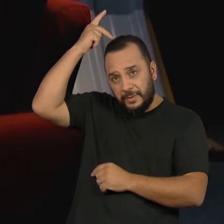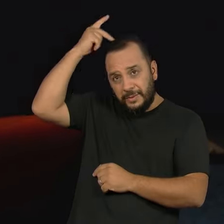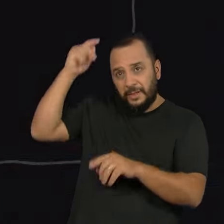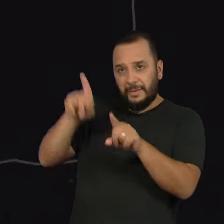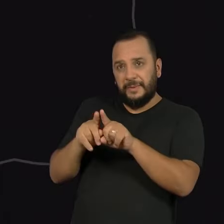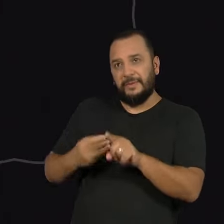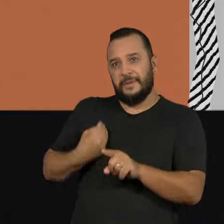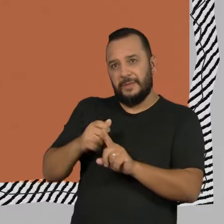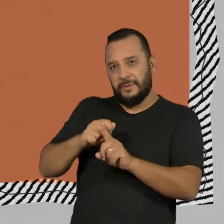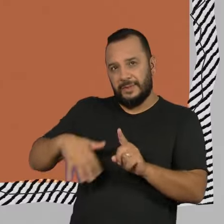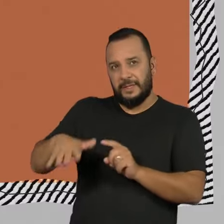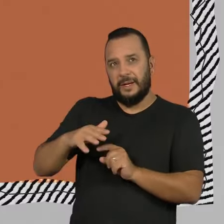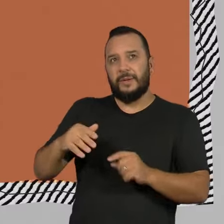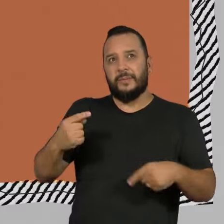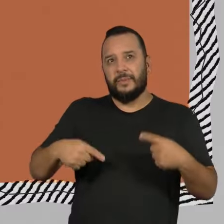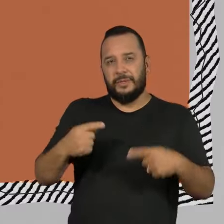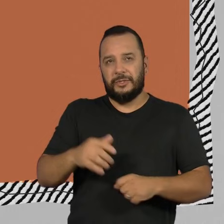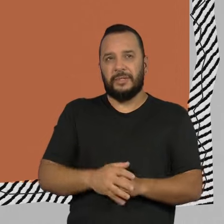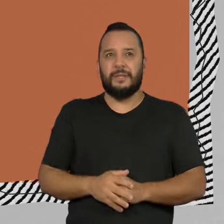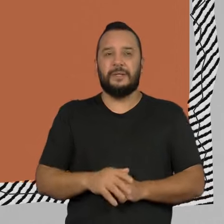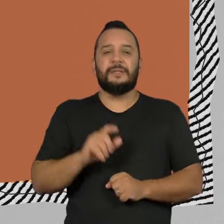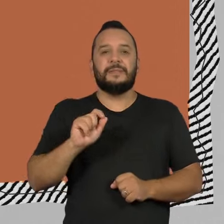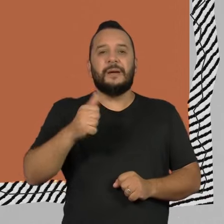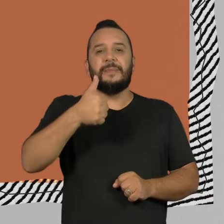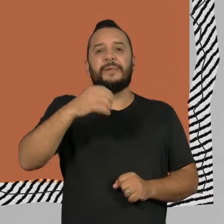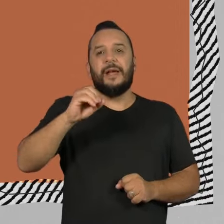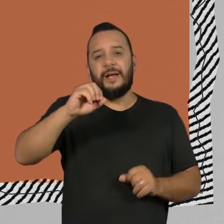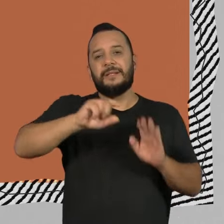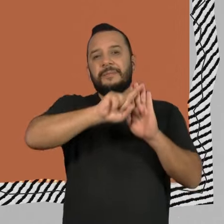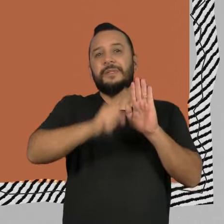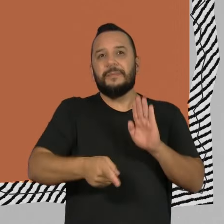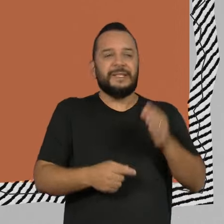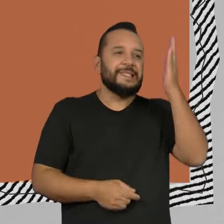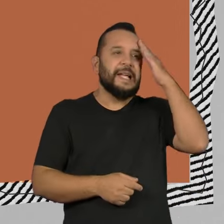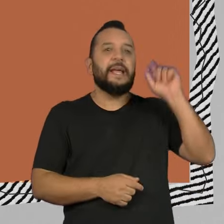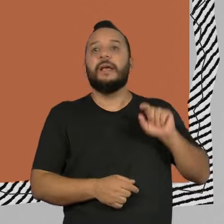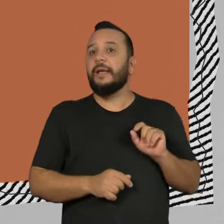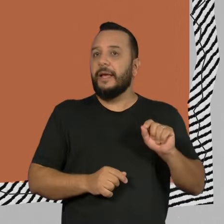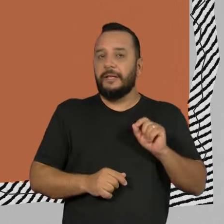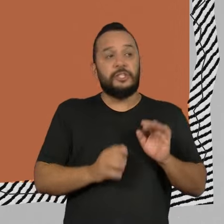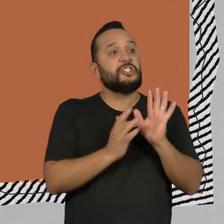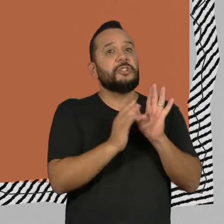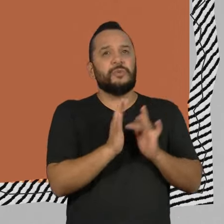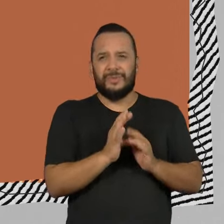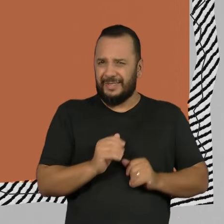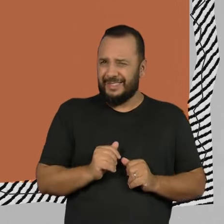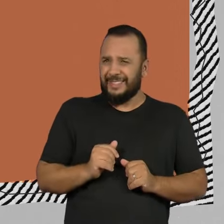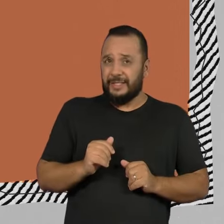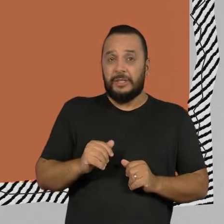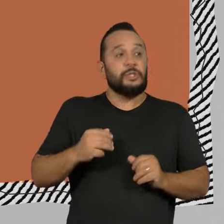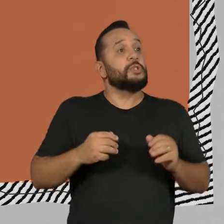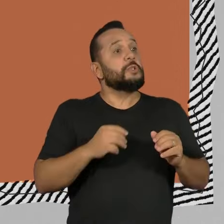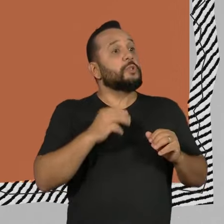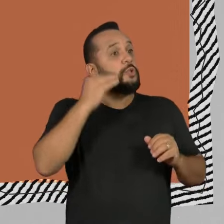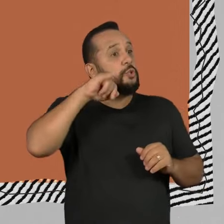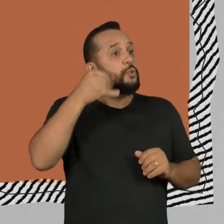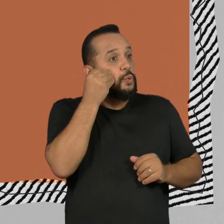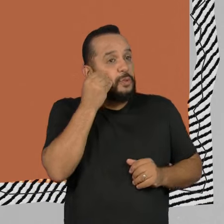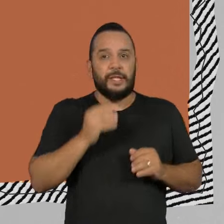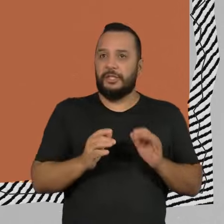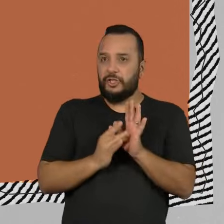já naquele momento você sabe quem é que trouxe os 10 mandamentos não sei quem foi Jesus Quem Judas